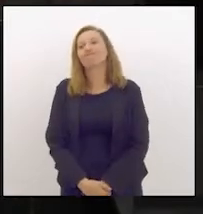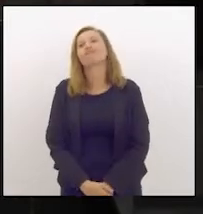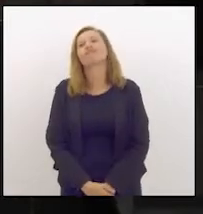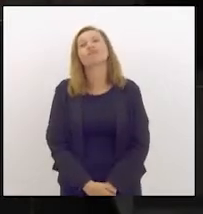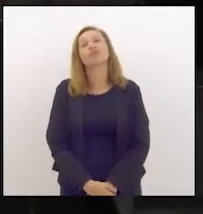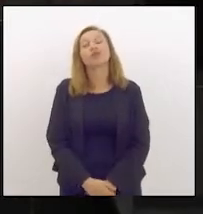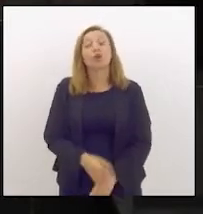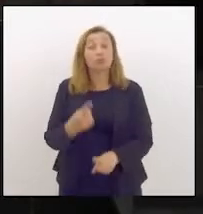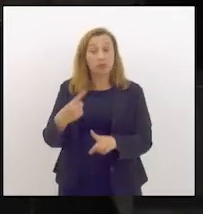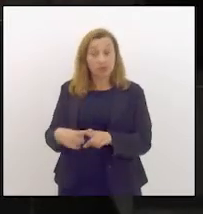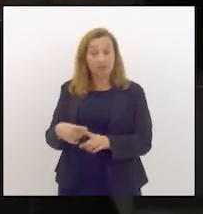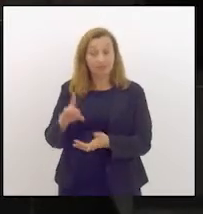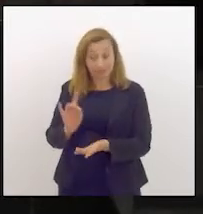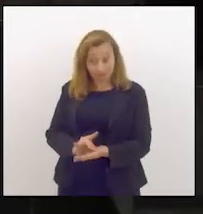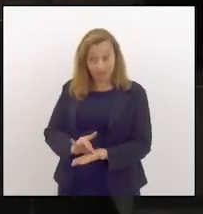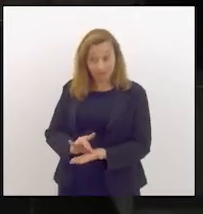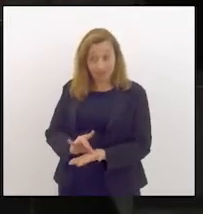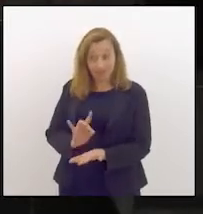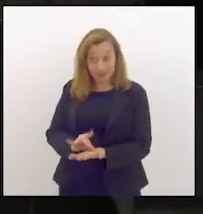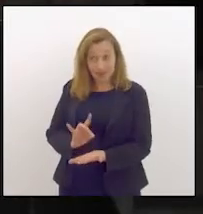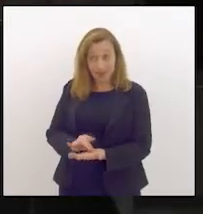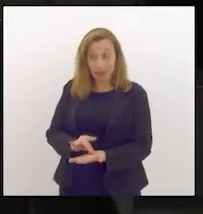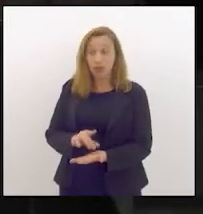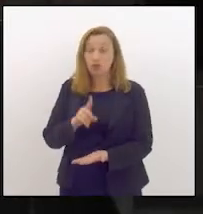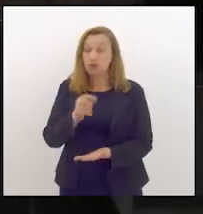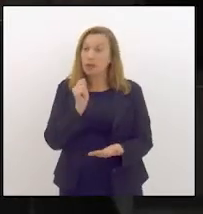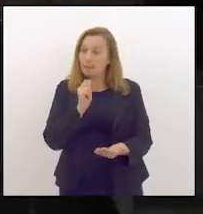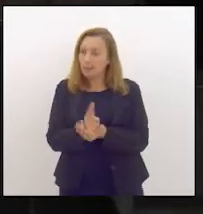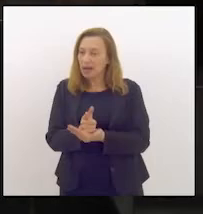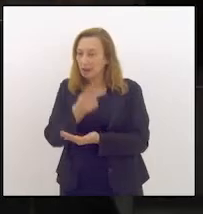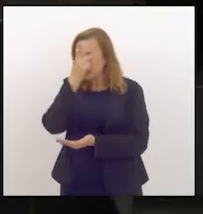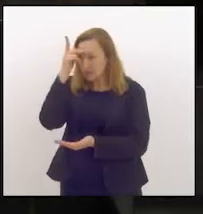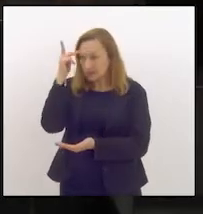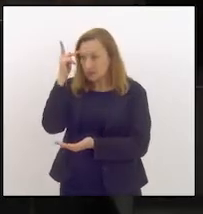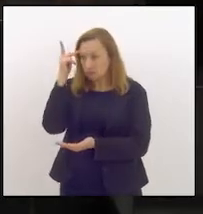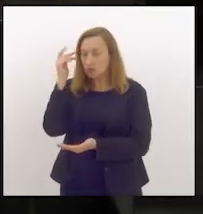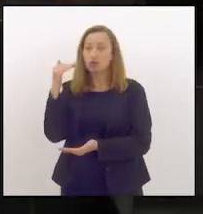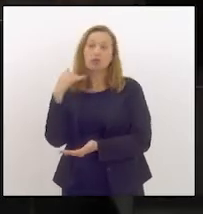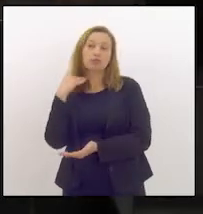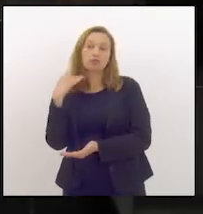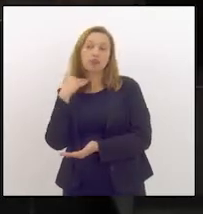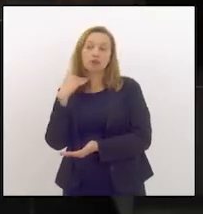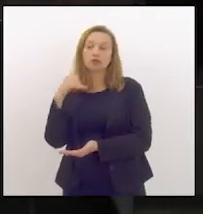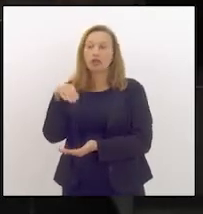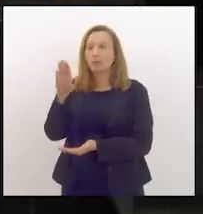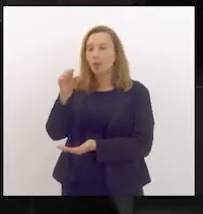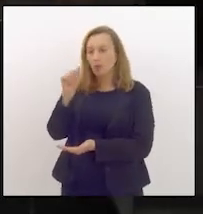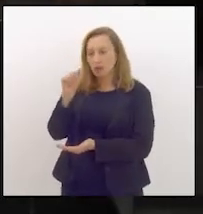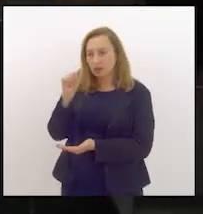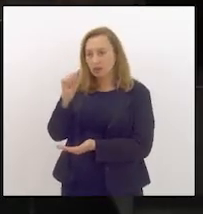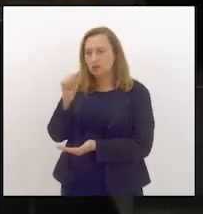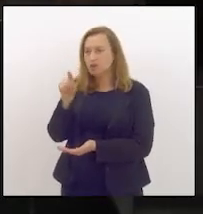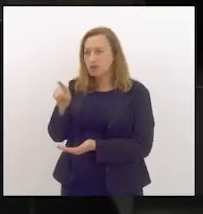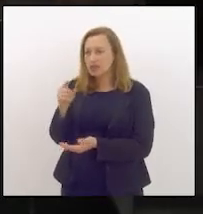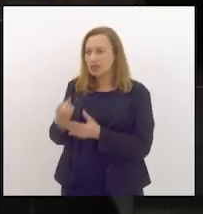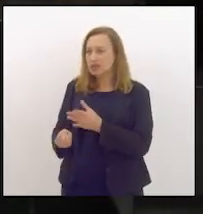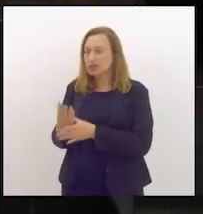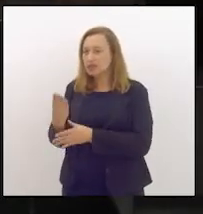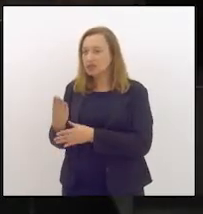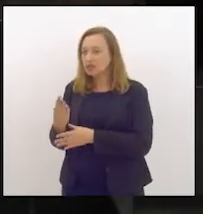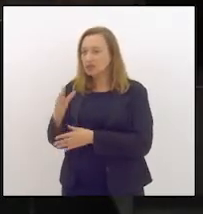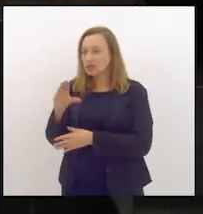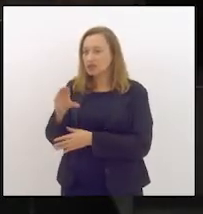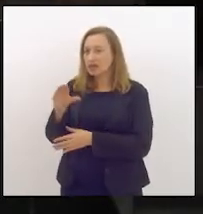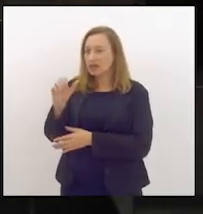porque no fundo quando você paga pessoas na boca do caixa você está criando o